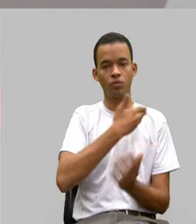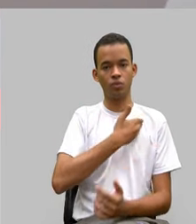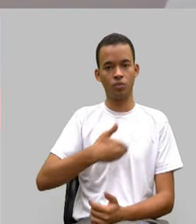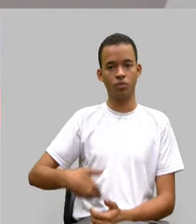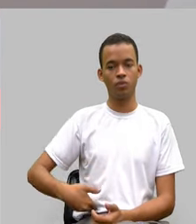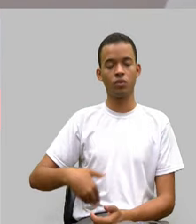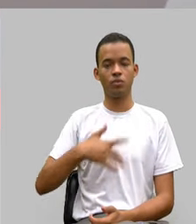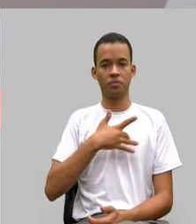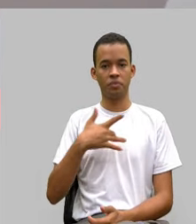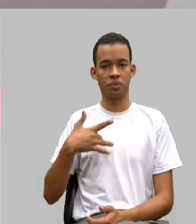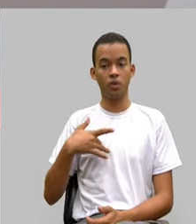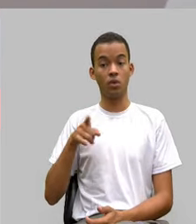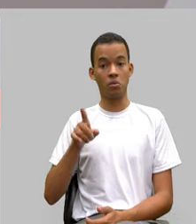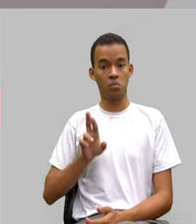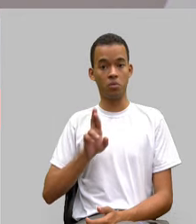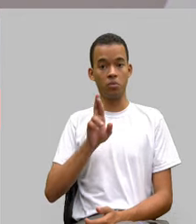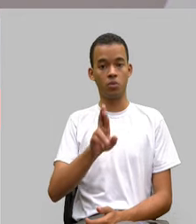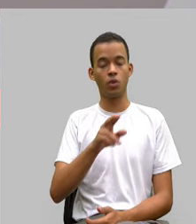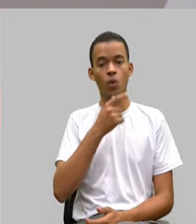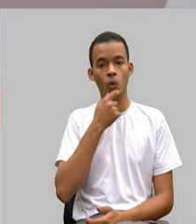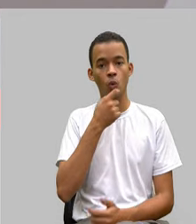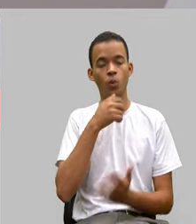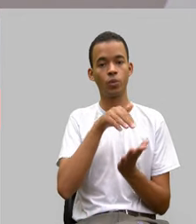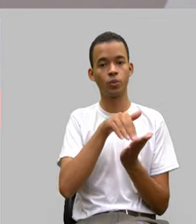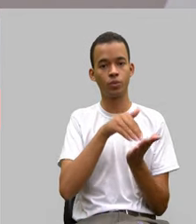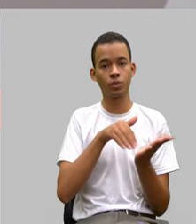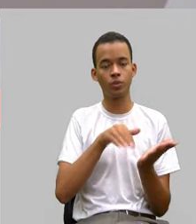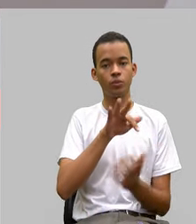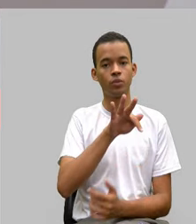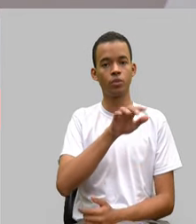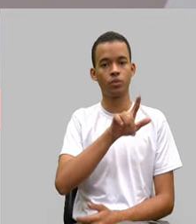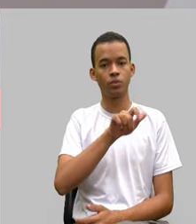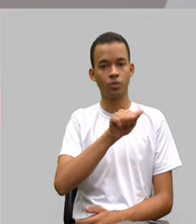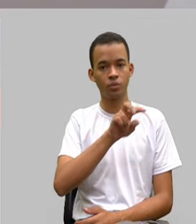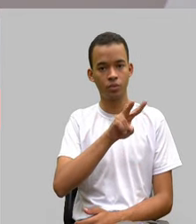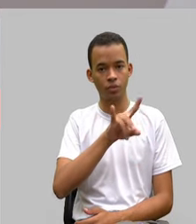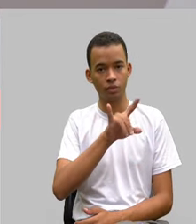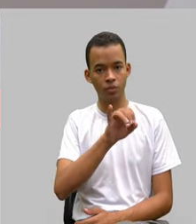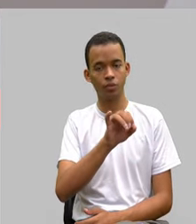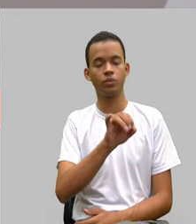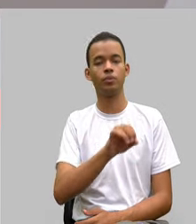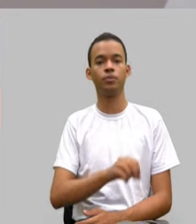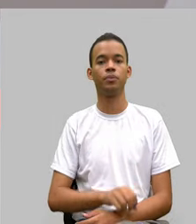baer vor secretário da est